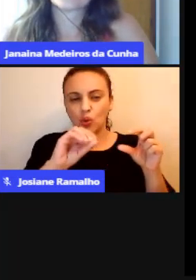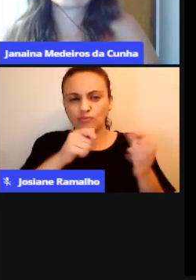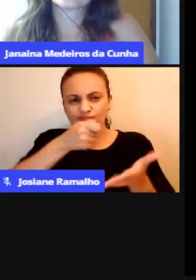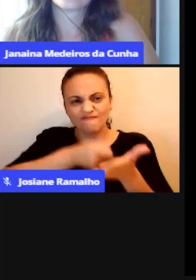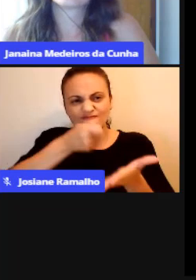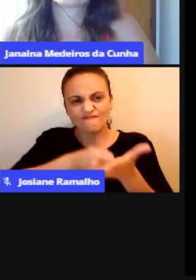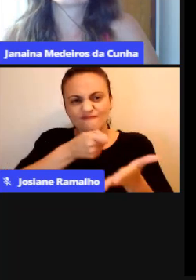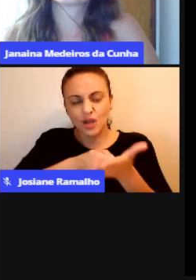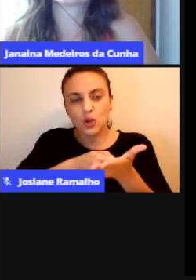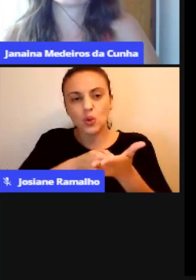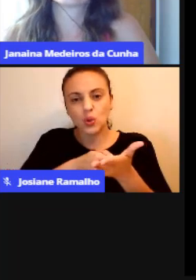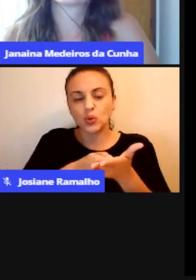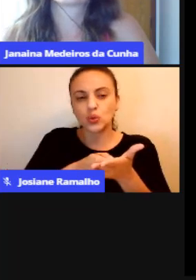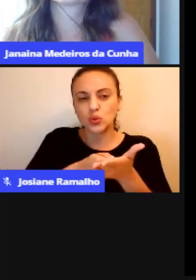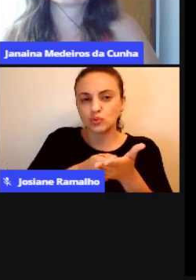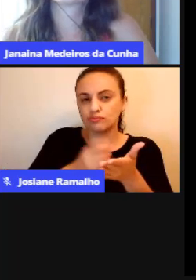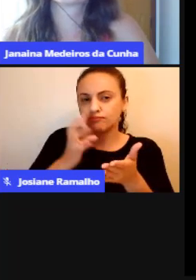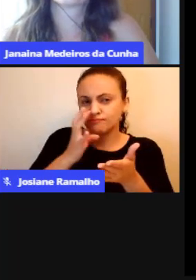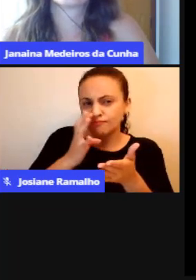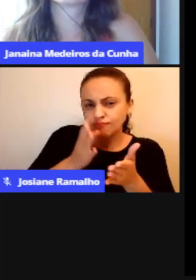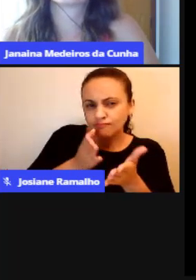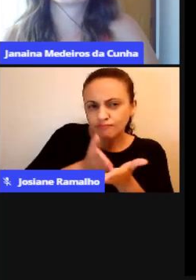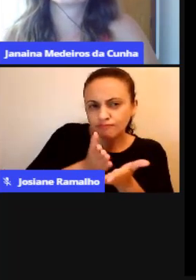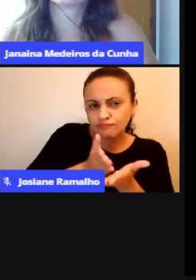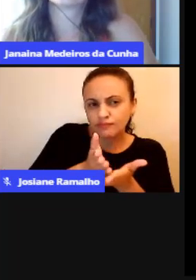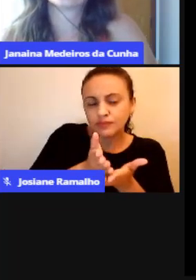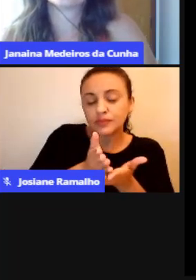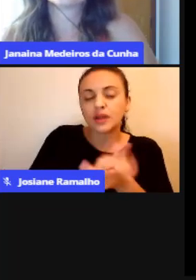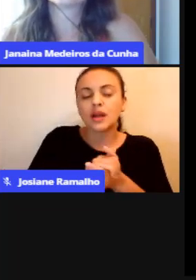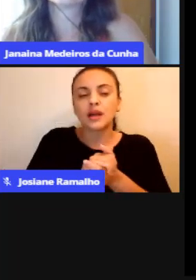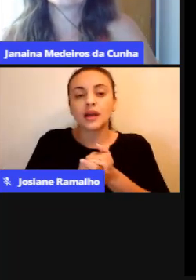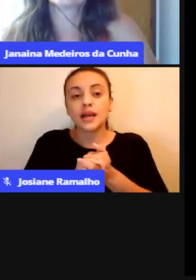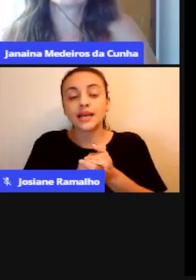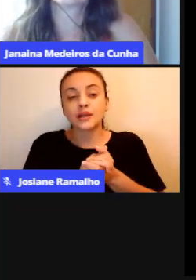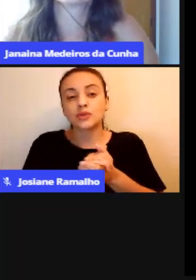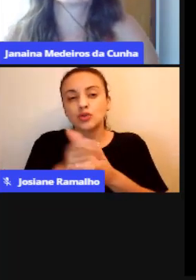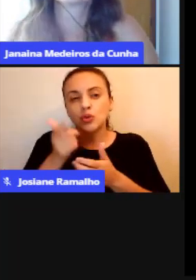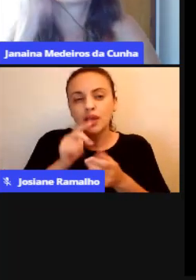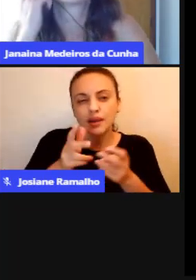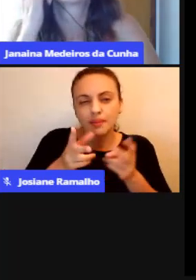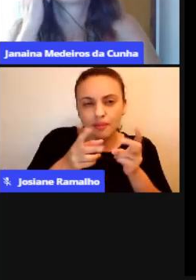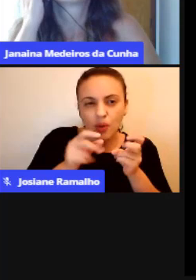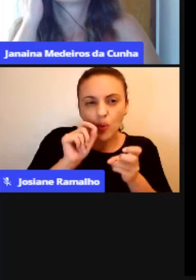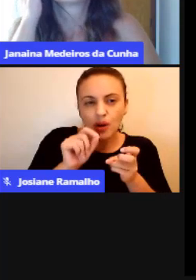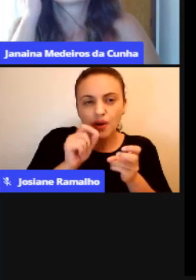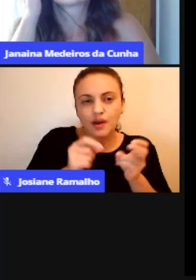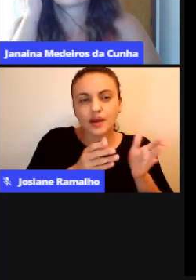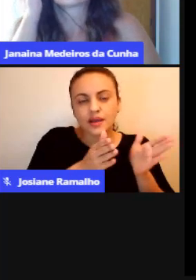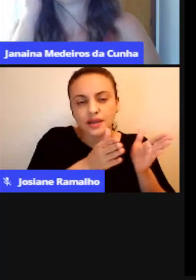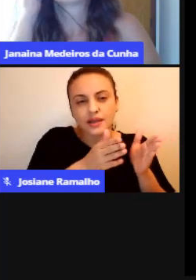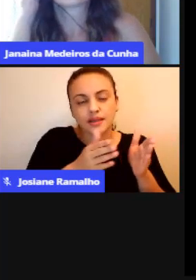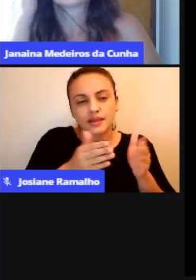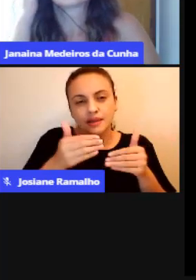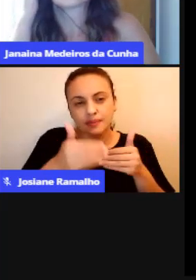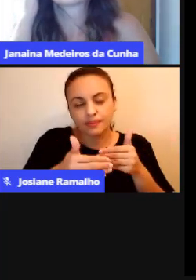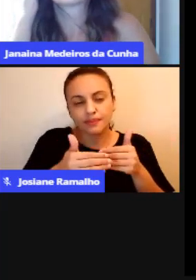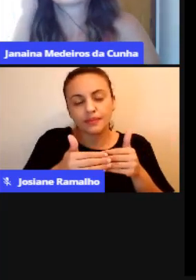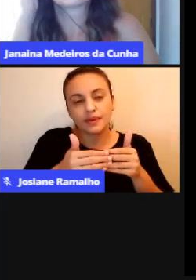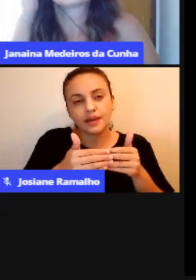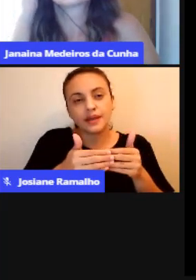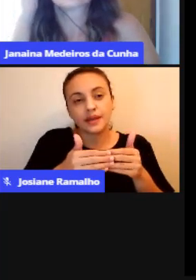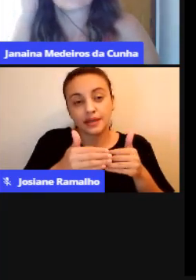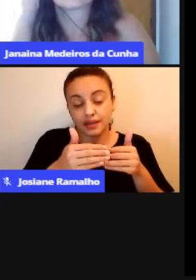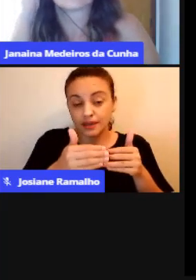que essa avaliação, esse processo avaliativo, ele é tão importante quanto o próprio ato